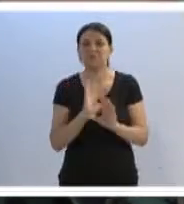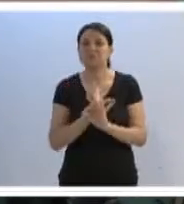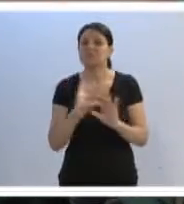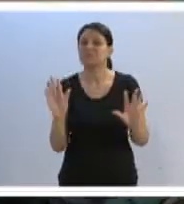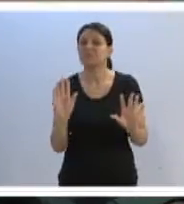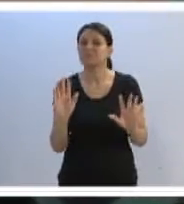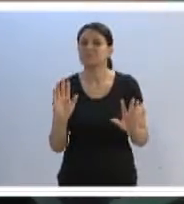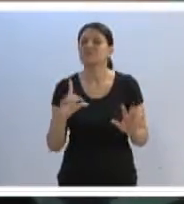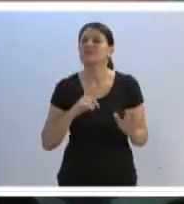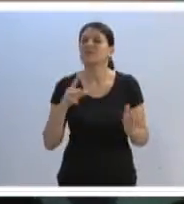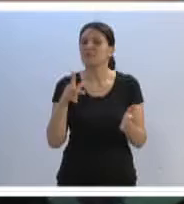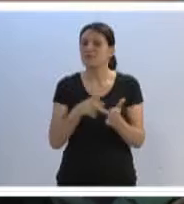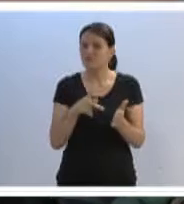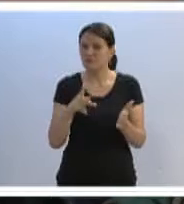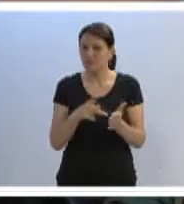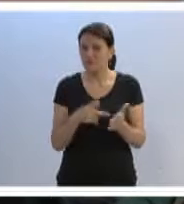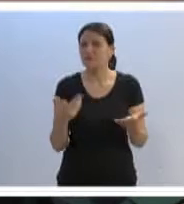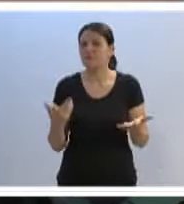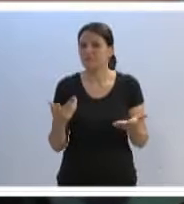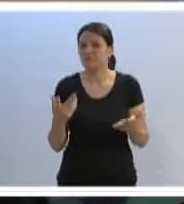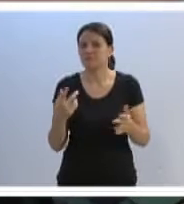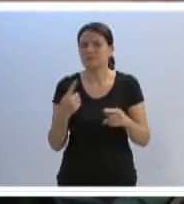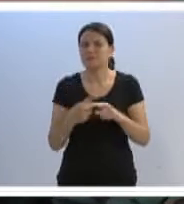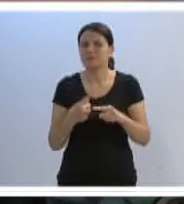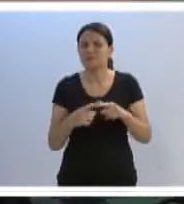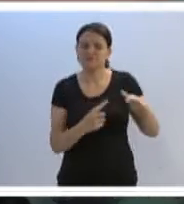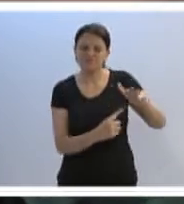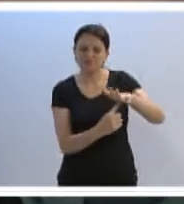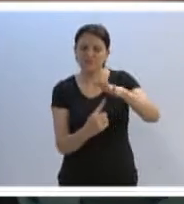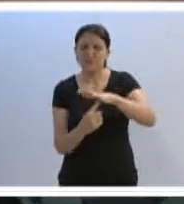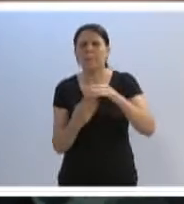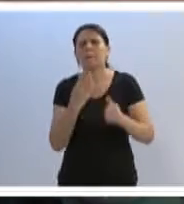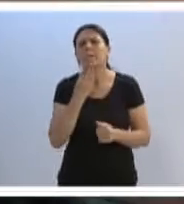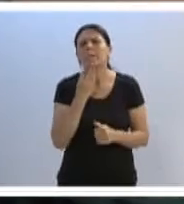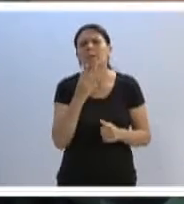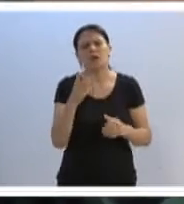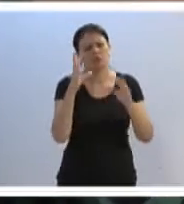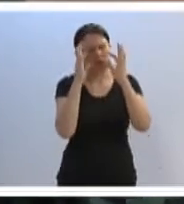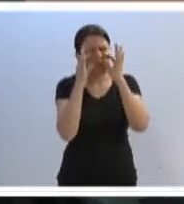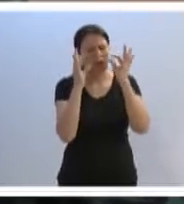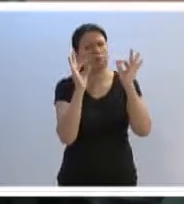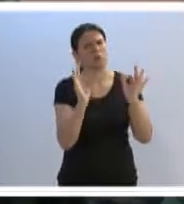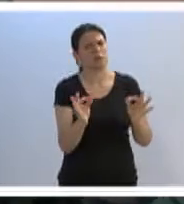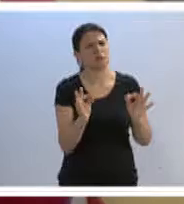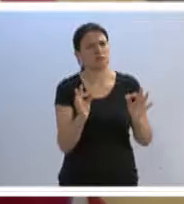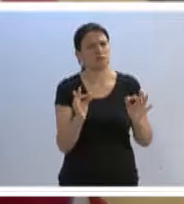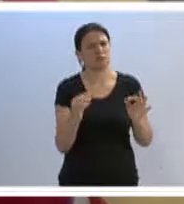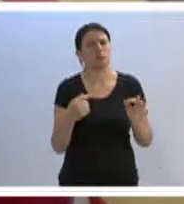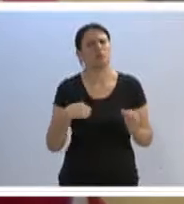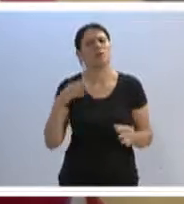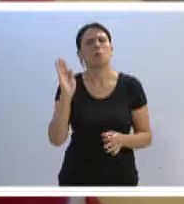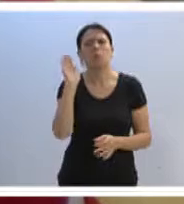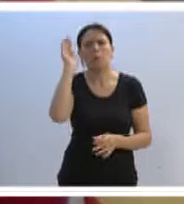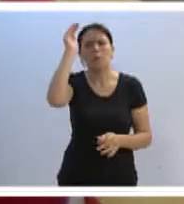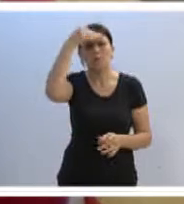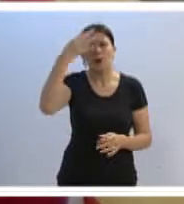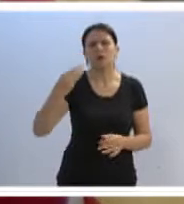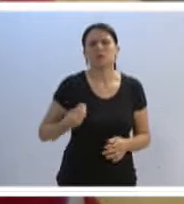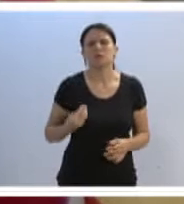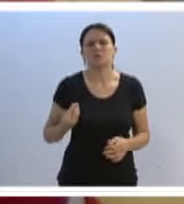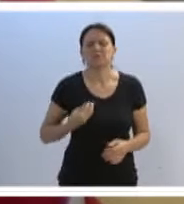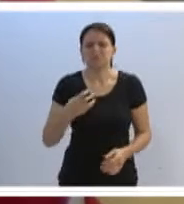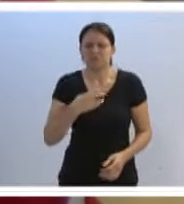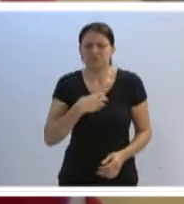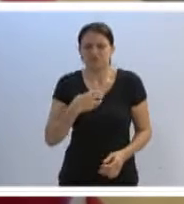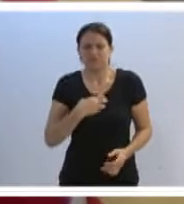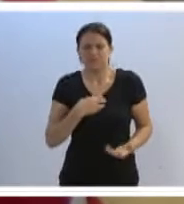verdade, esse problema resolvido em relação à feirinha. Peço aqui uma atenção, eu tenho certeza que o prefeito Mário, que esteve presente, se sentiu um